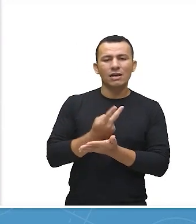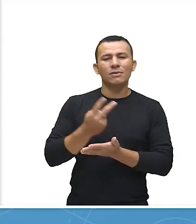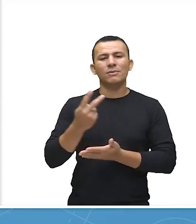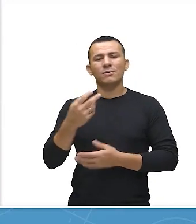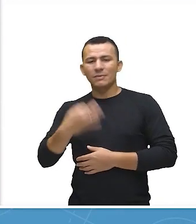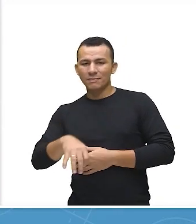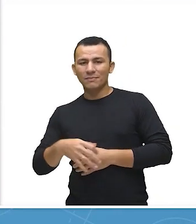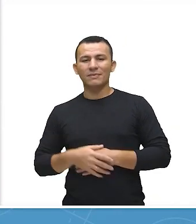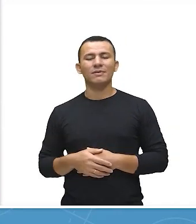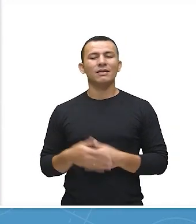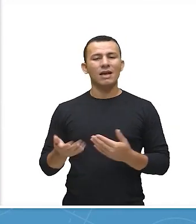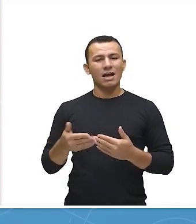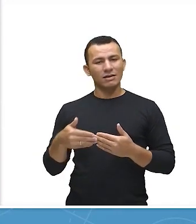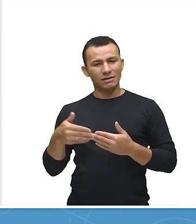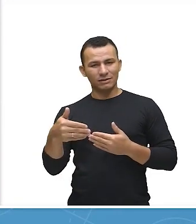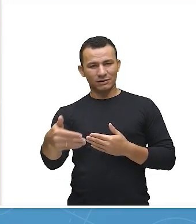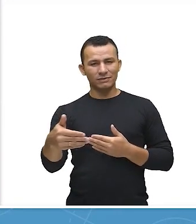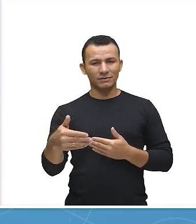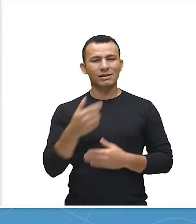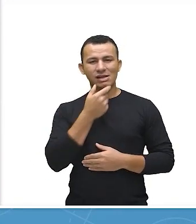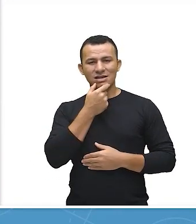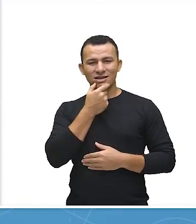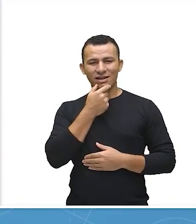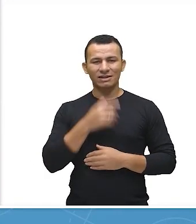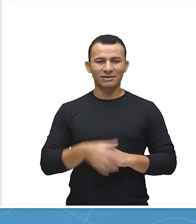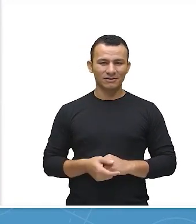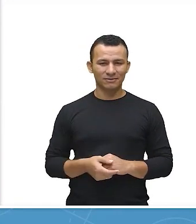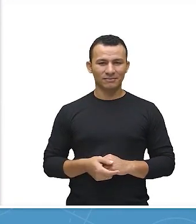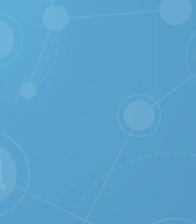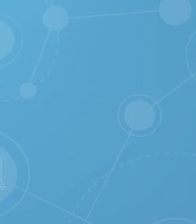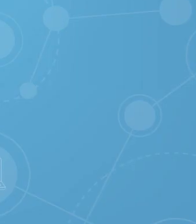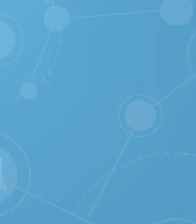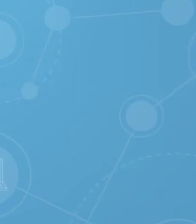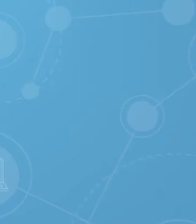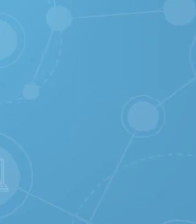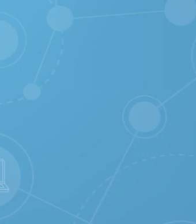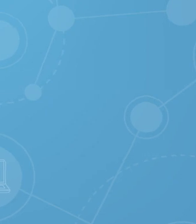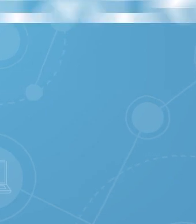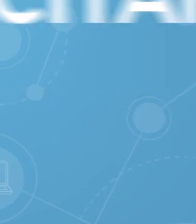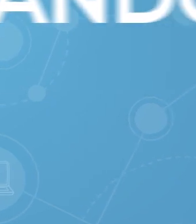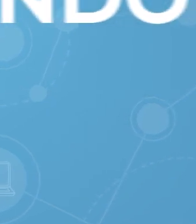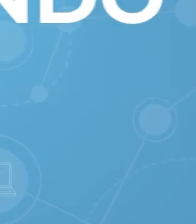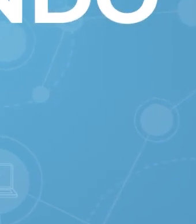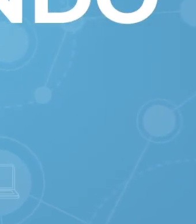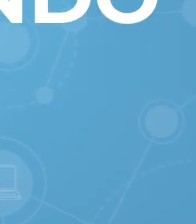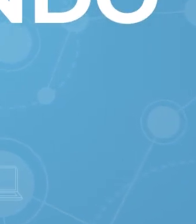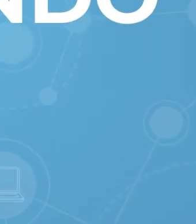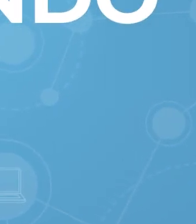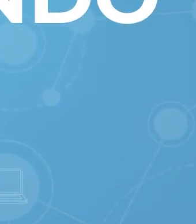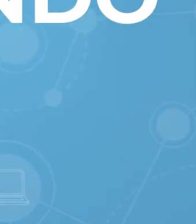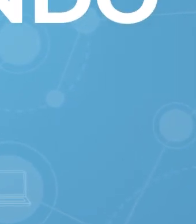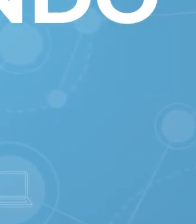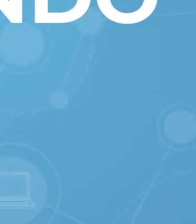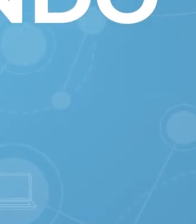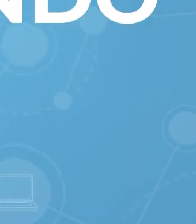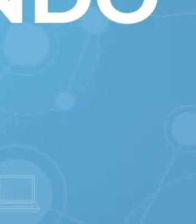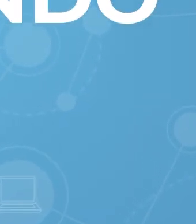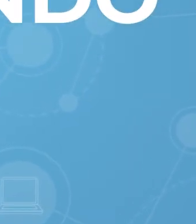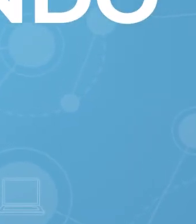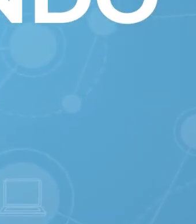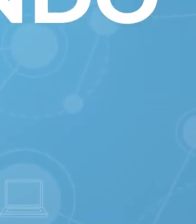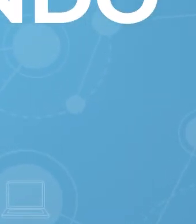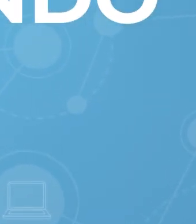Seguindo aqui, então, o texto parcerista narrado em terceira pessoa, narrador observador, ou seja, o narrador observa as ações das personagens e